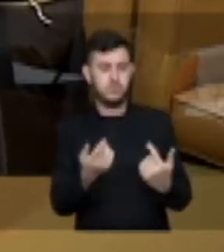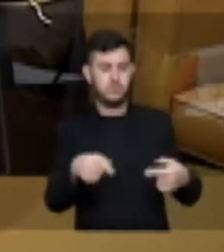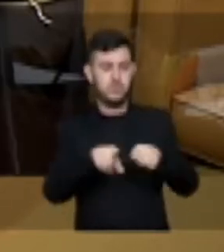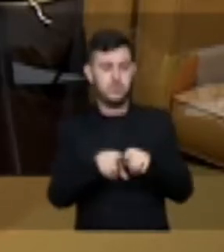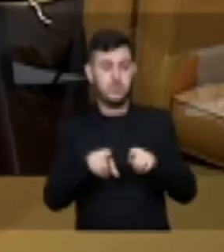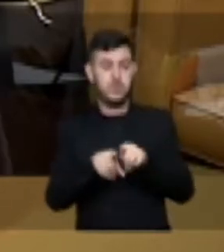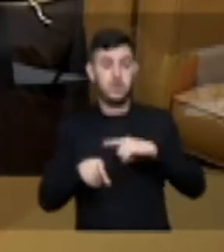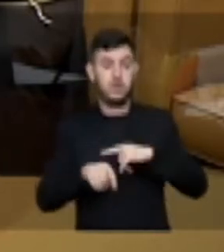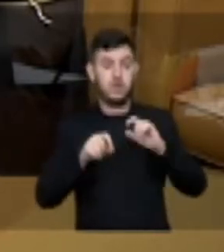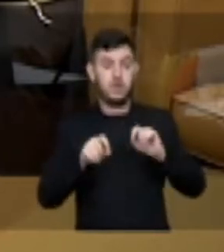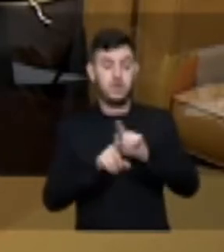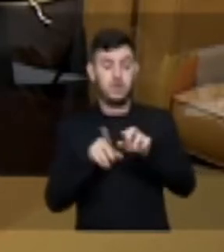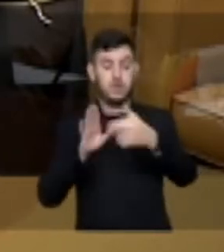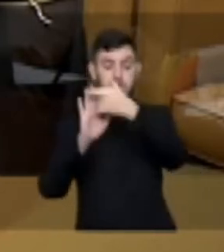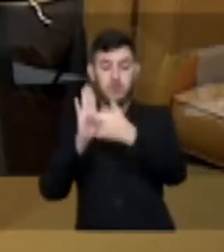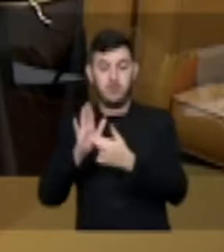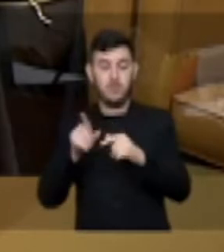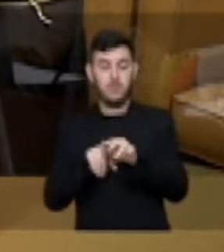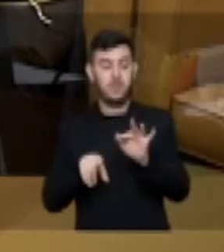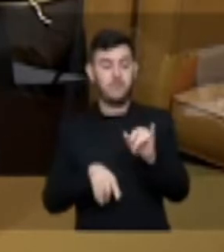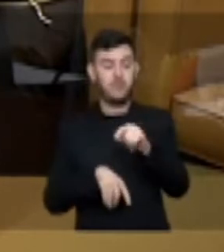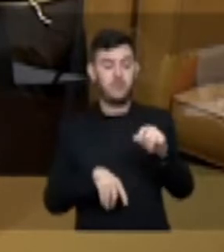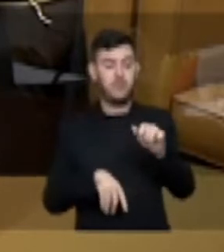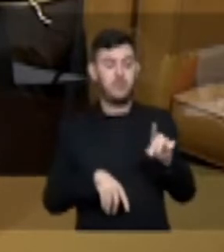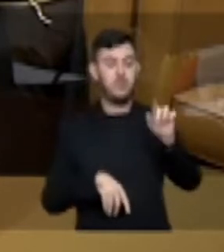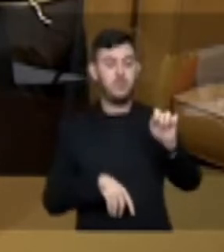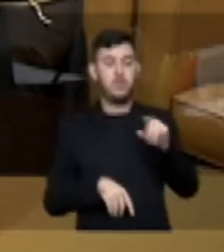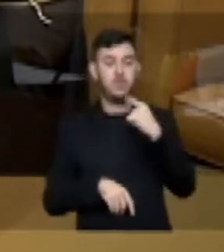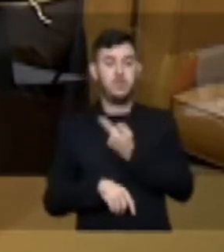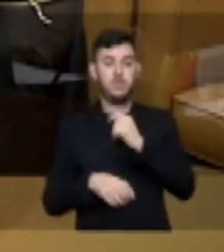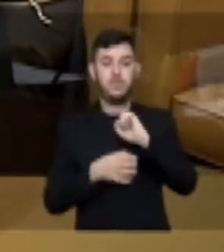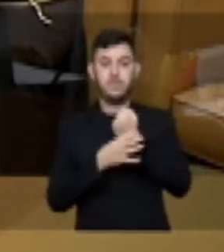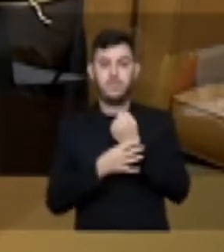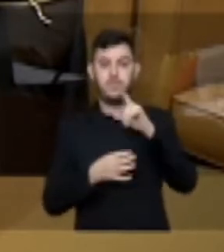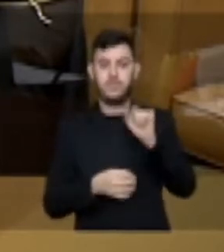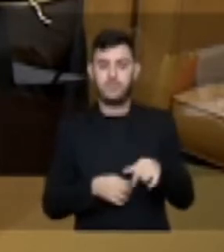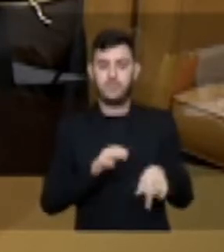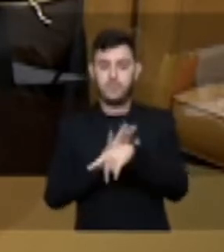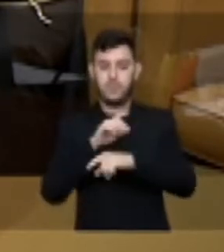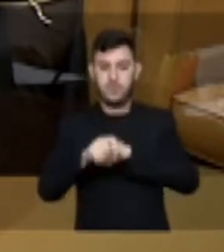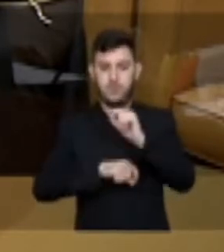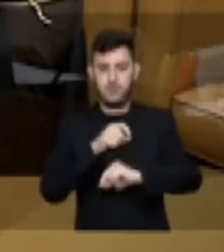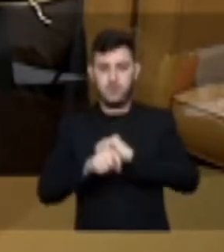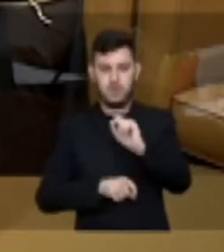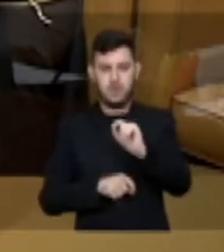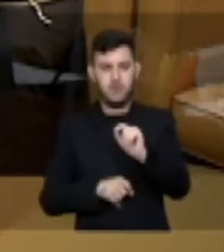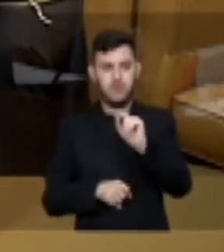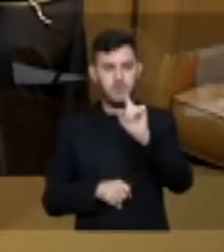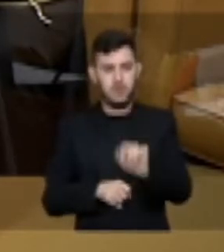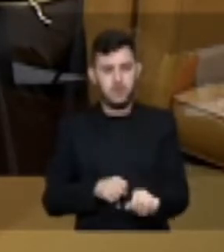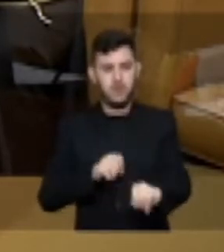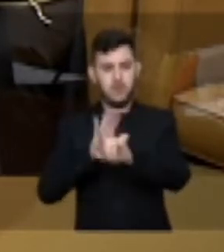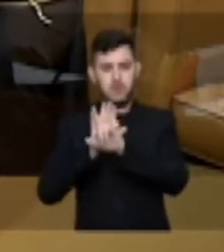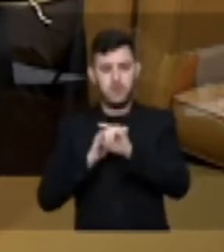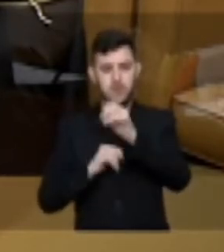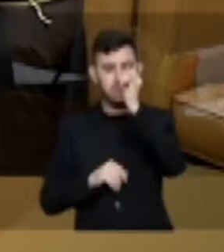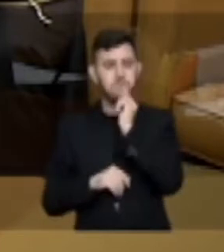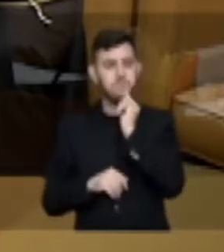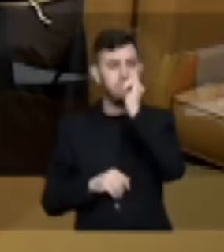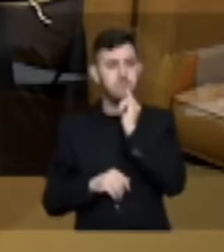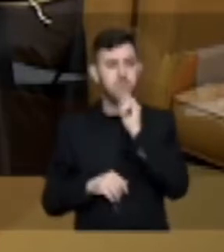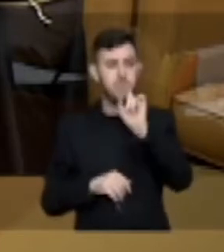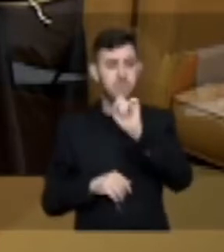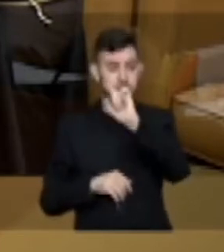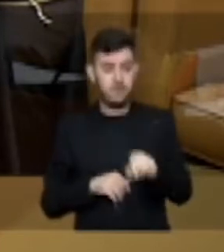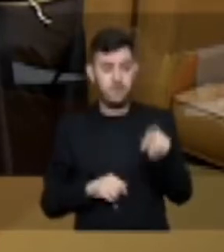fixadas pela ANA, a modicidade também será garantida por mecanismos já previstos na lei, como, por exemplo, a